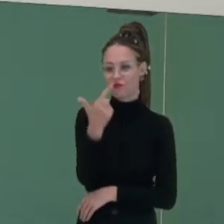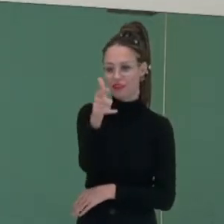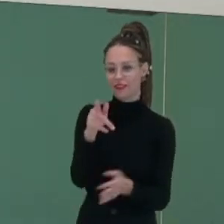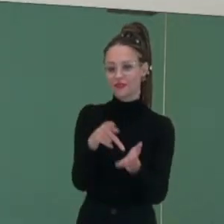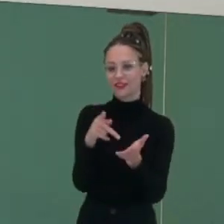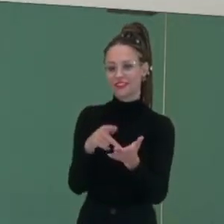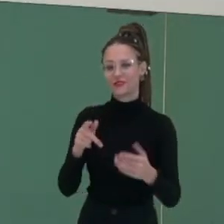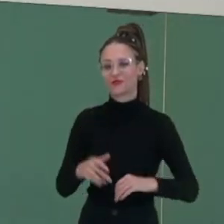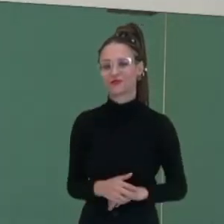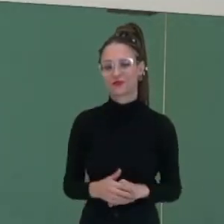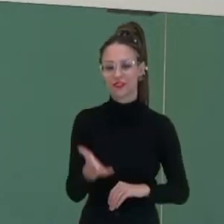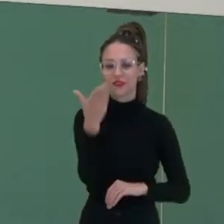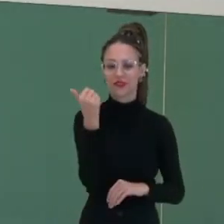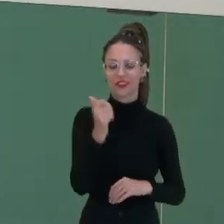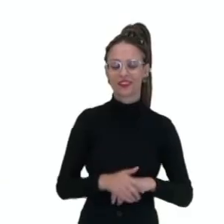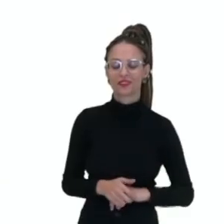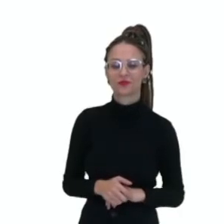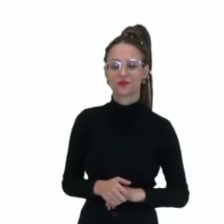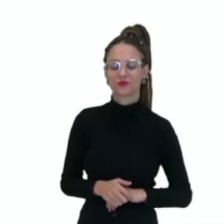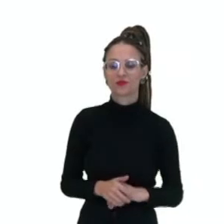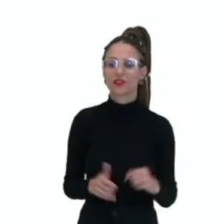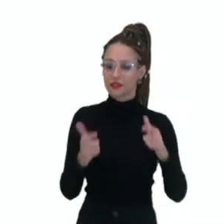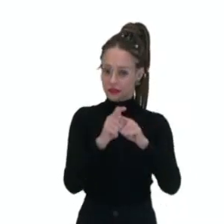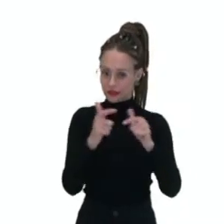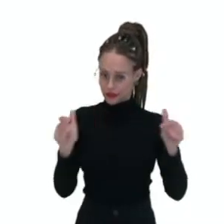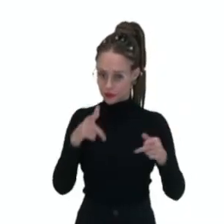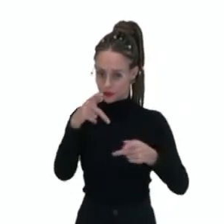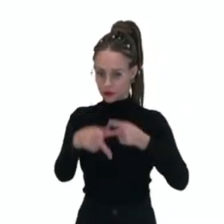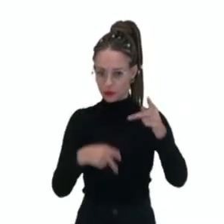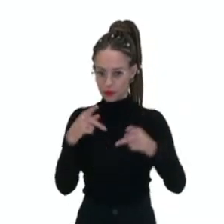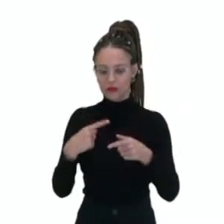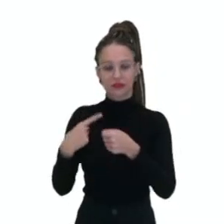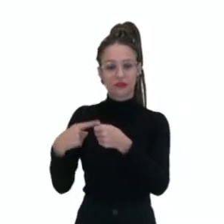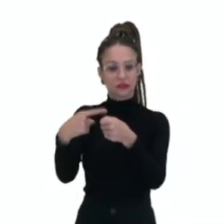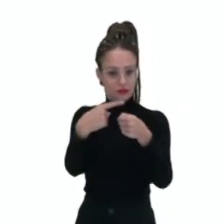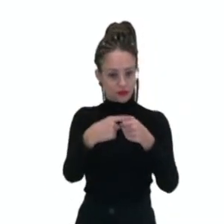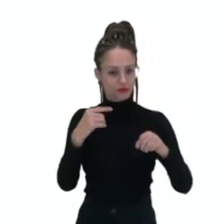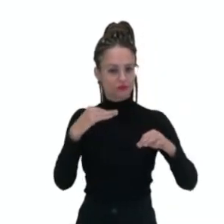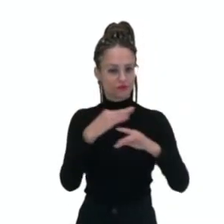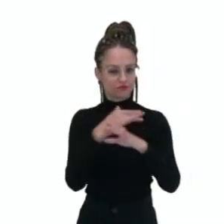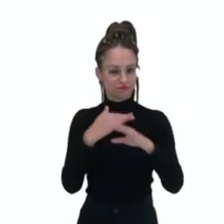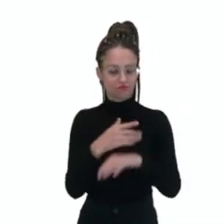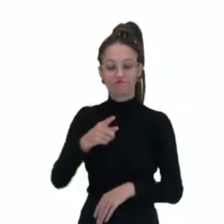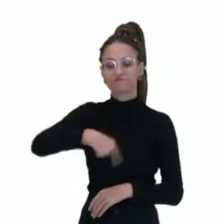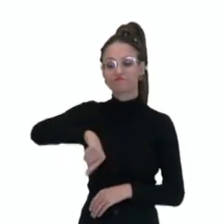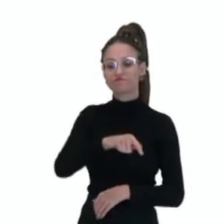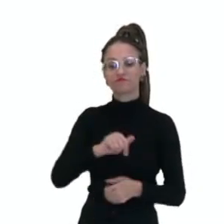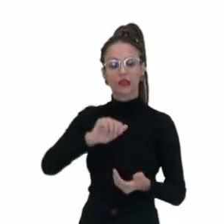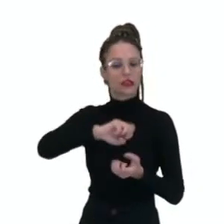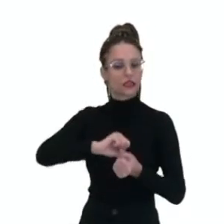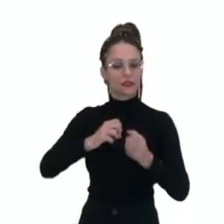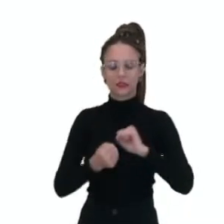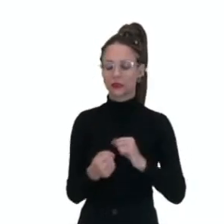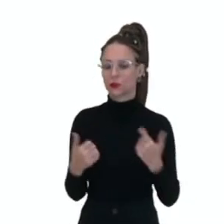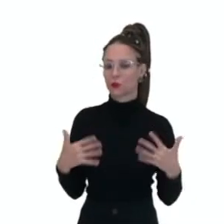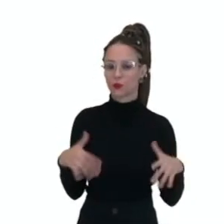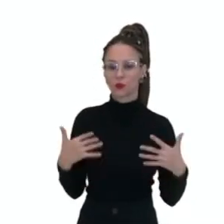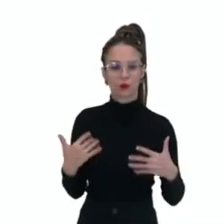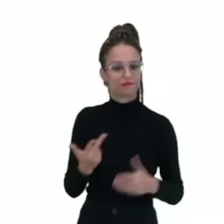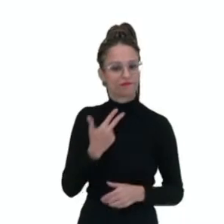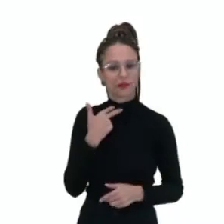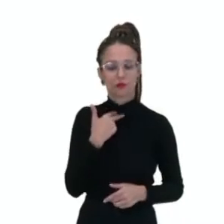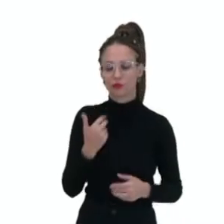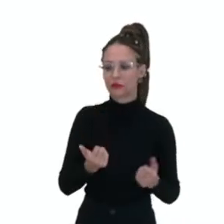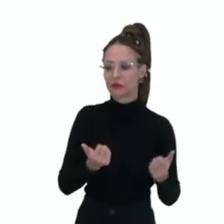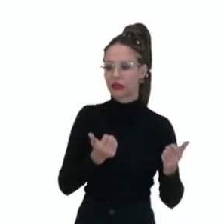verdade. Vem aqui. Com o crescimento populacional nas cidades, os artesãos não conseguiam suprir as necessidades